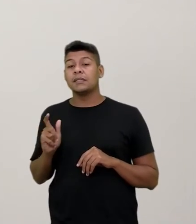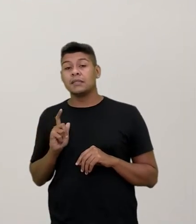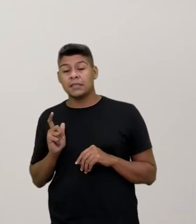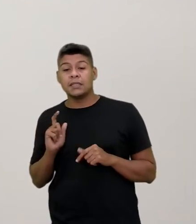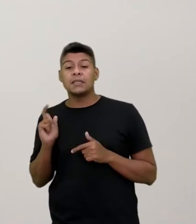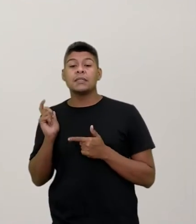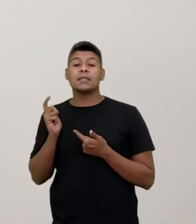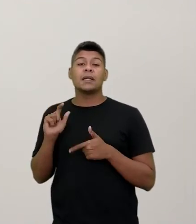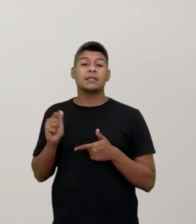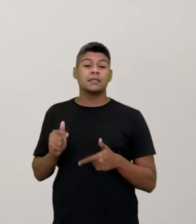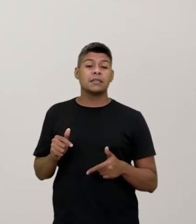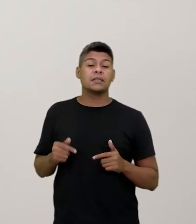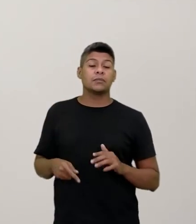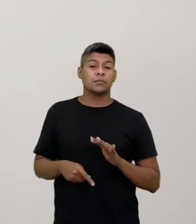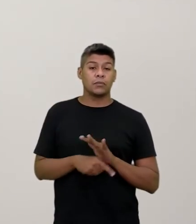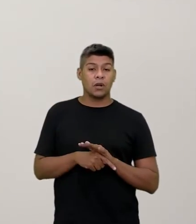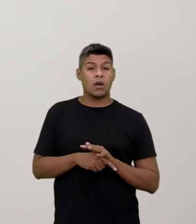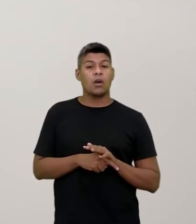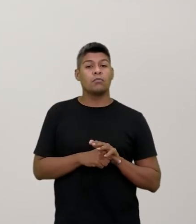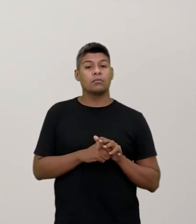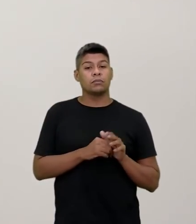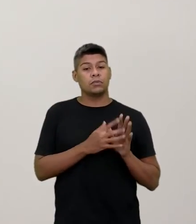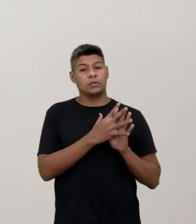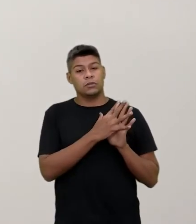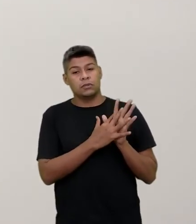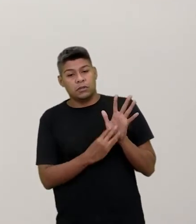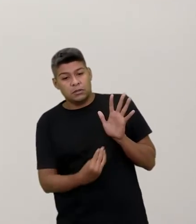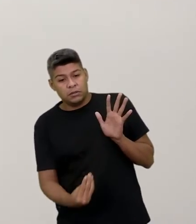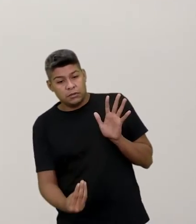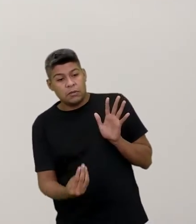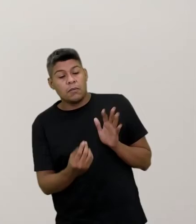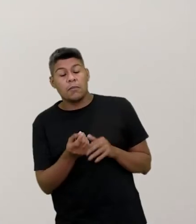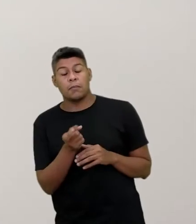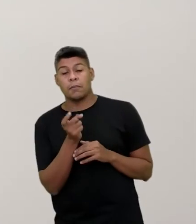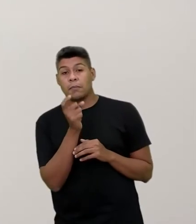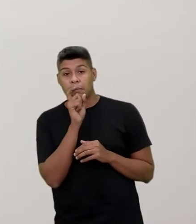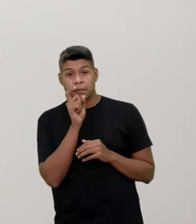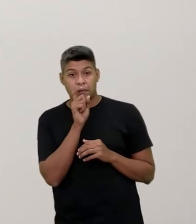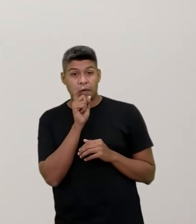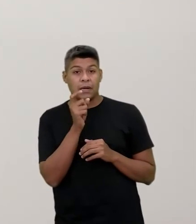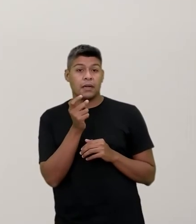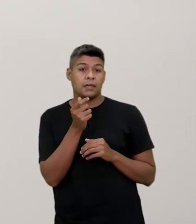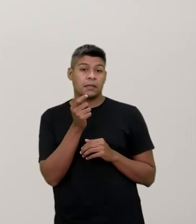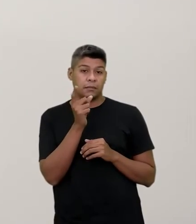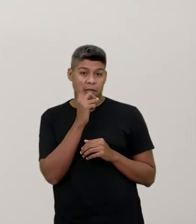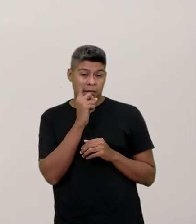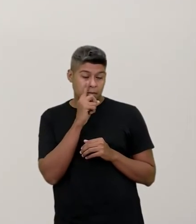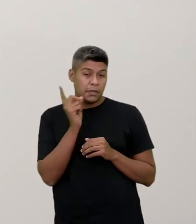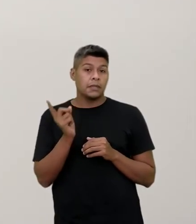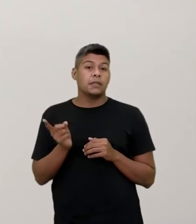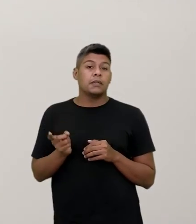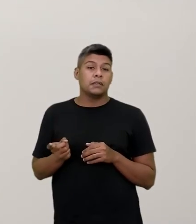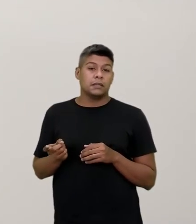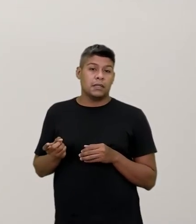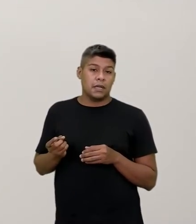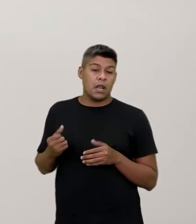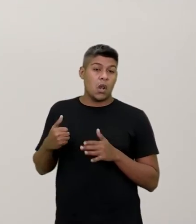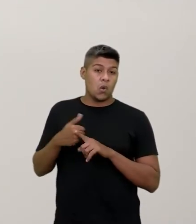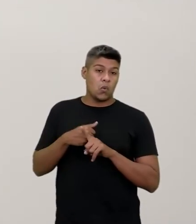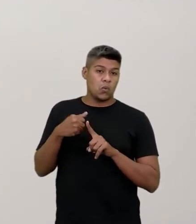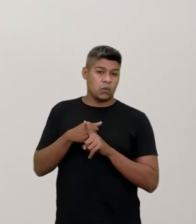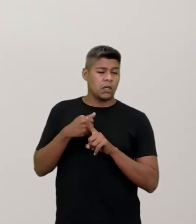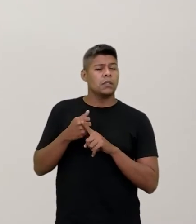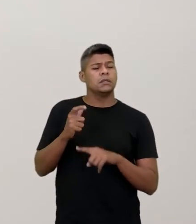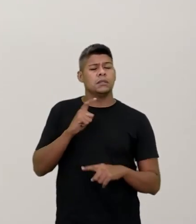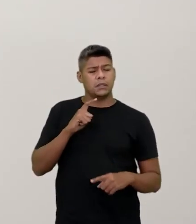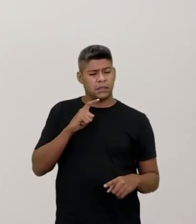tradição herdada, né? Então geralmente são os pais que moldam os filhos para lutar. Lá não tem academia, ou tem